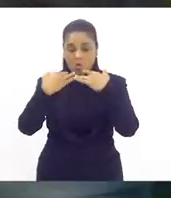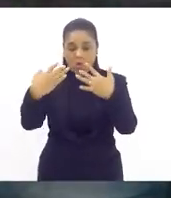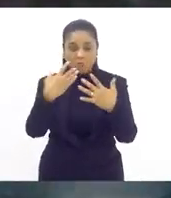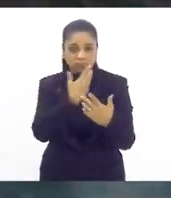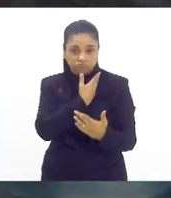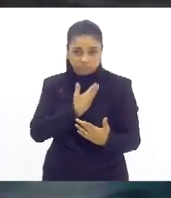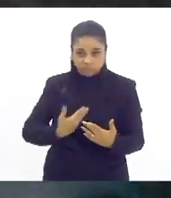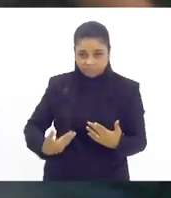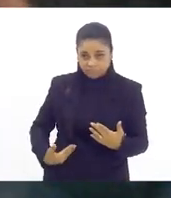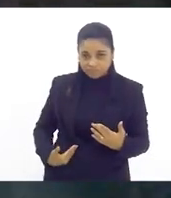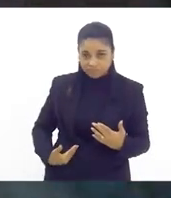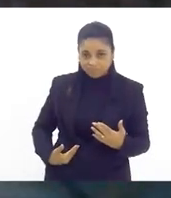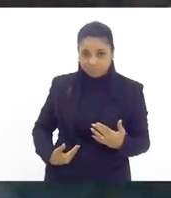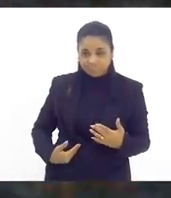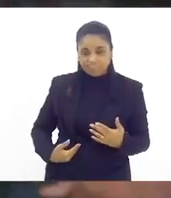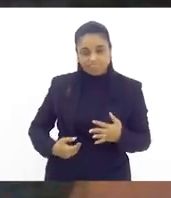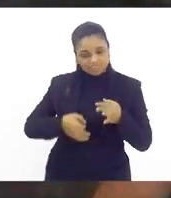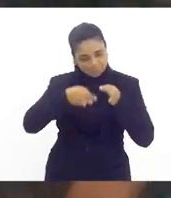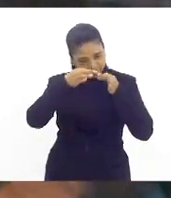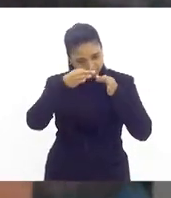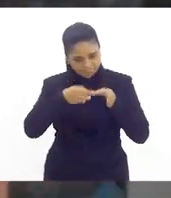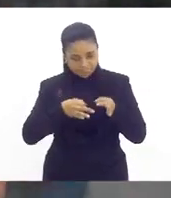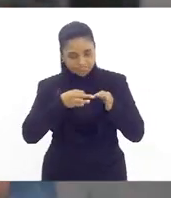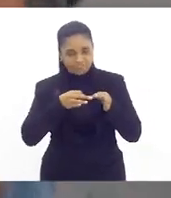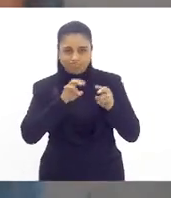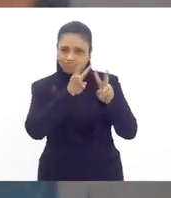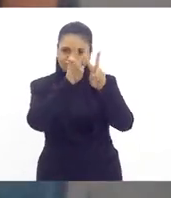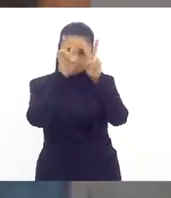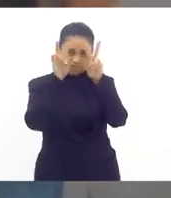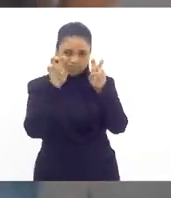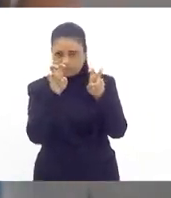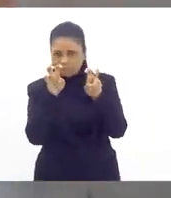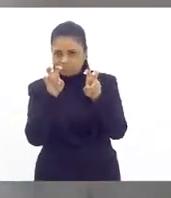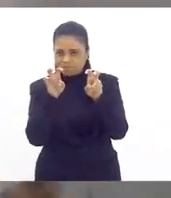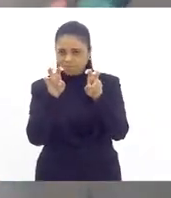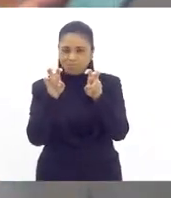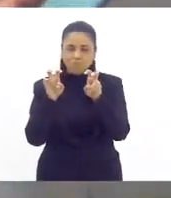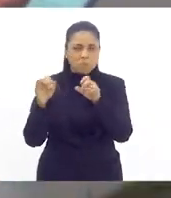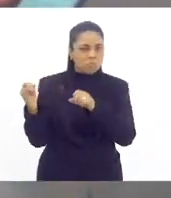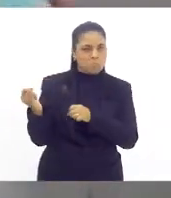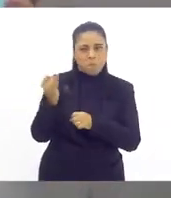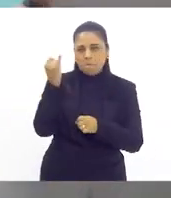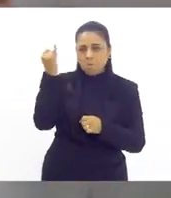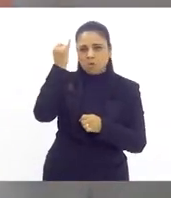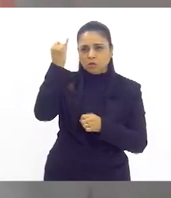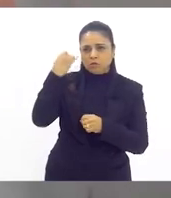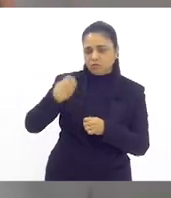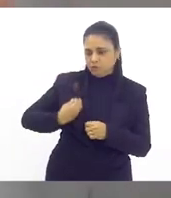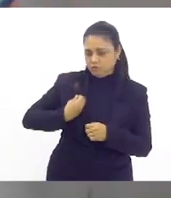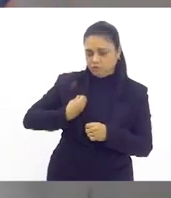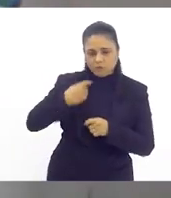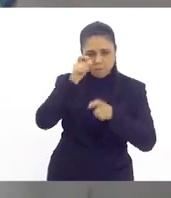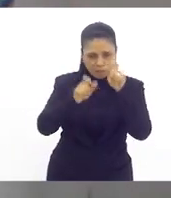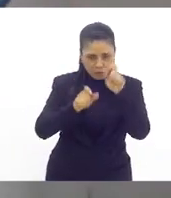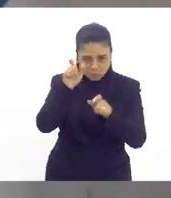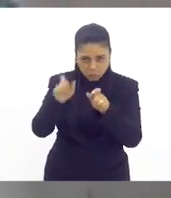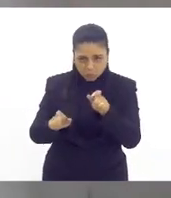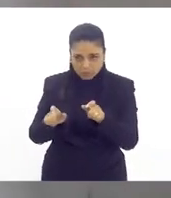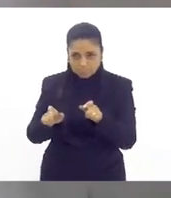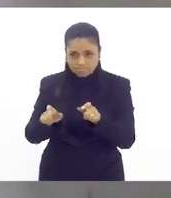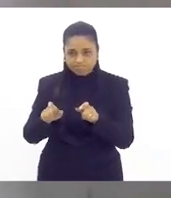e sobre a seriedade sobre um ponto que mexe com a vida de tantas pessoas só vocês com olhar que tem